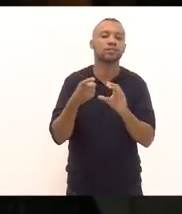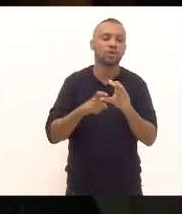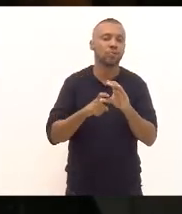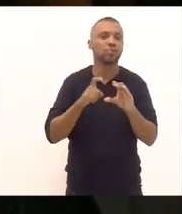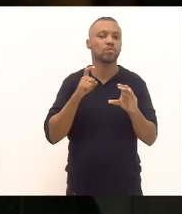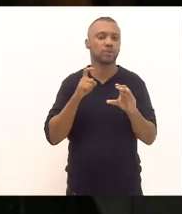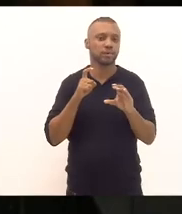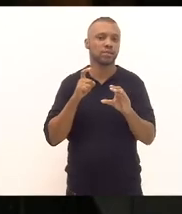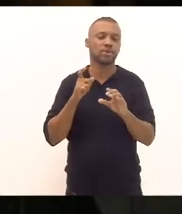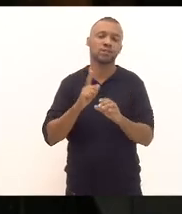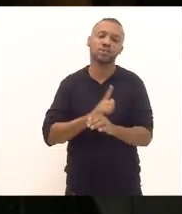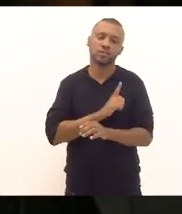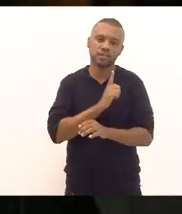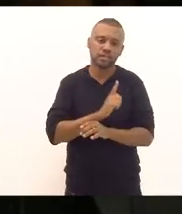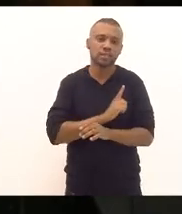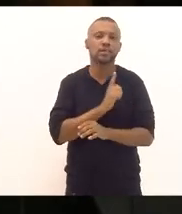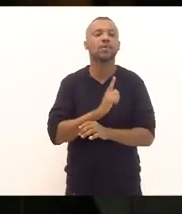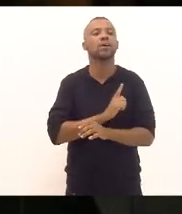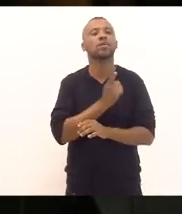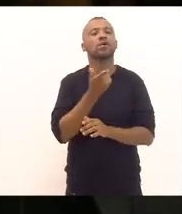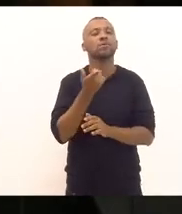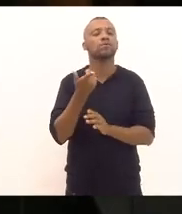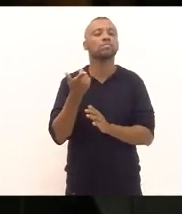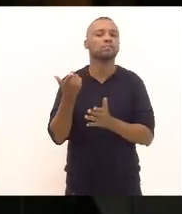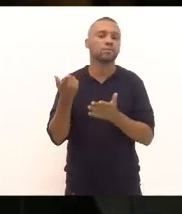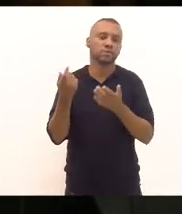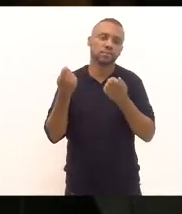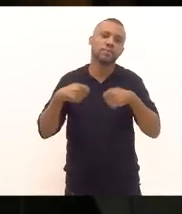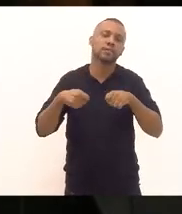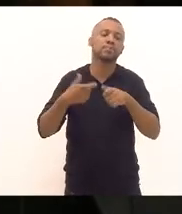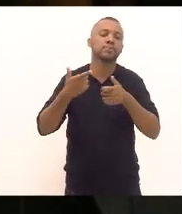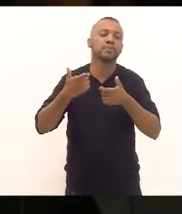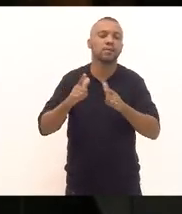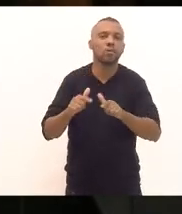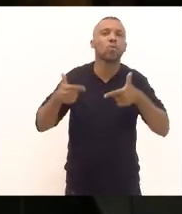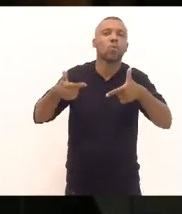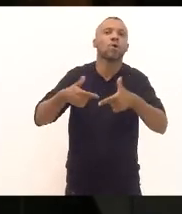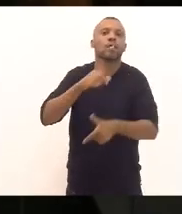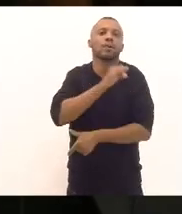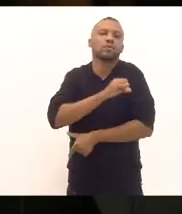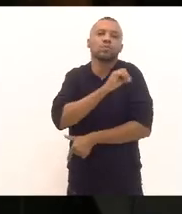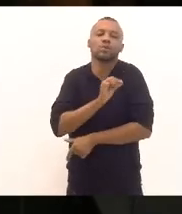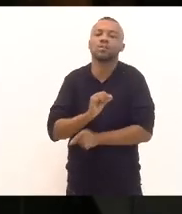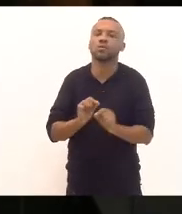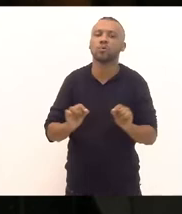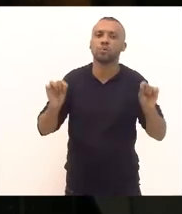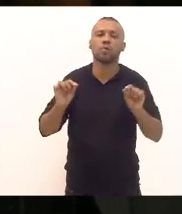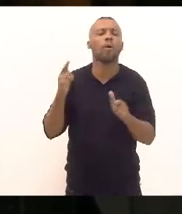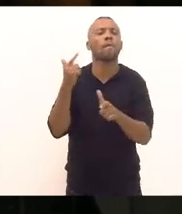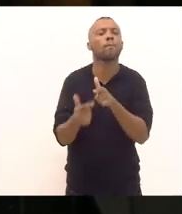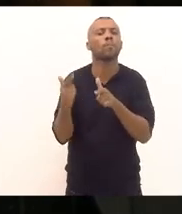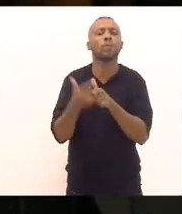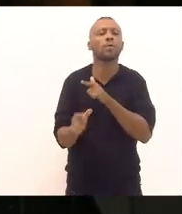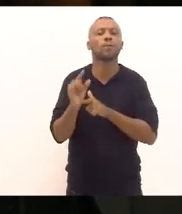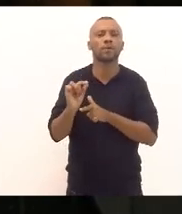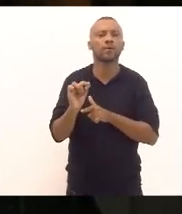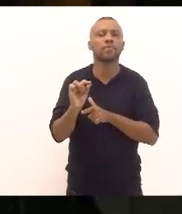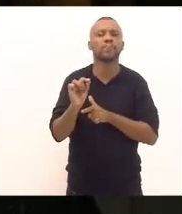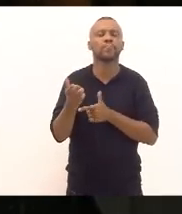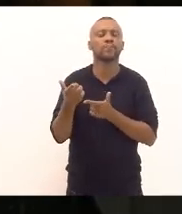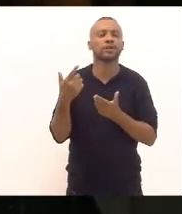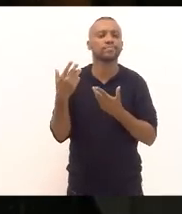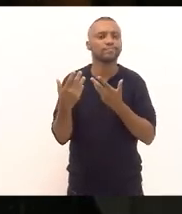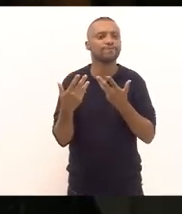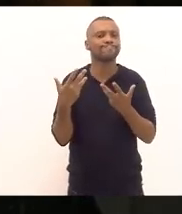que reitores dirigentes universitários tem que ter aqui no Rio de Janeiro até a consequência disso é uma é uma